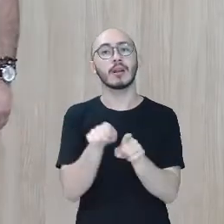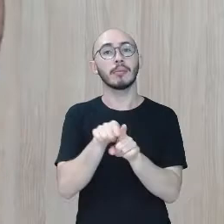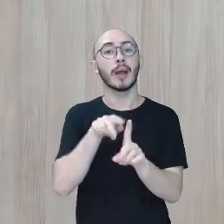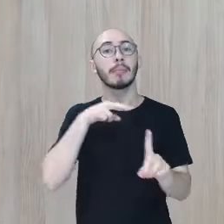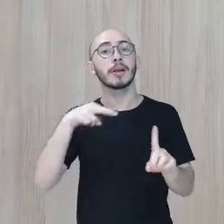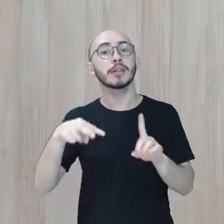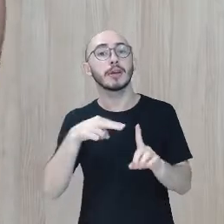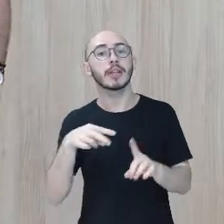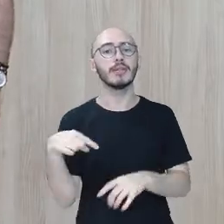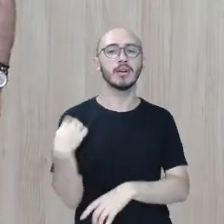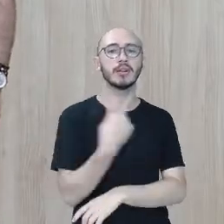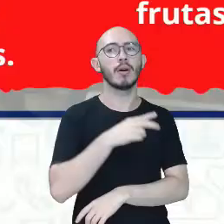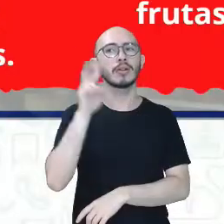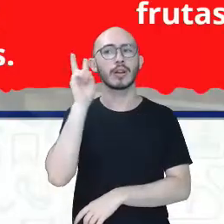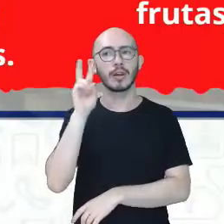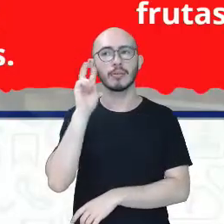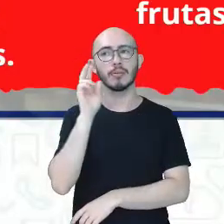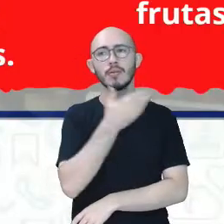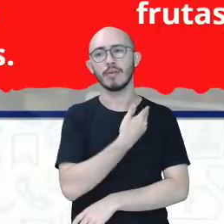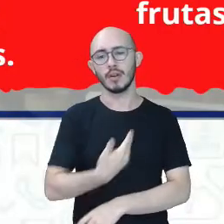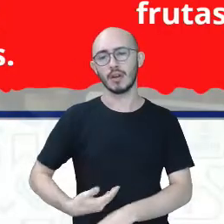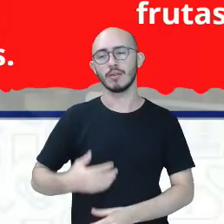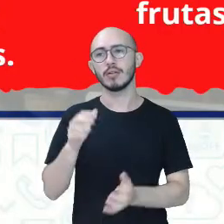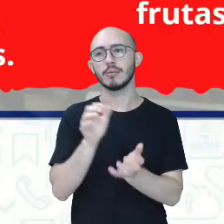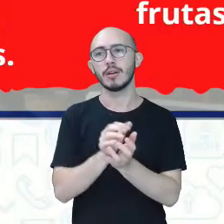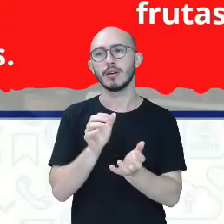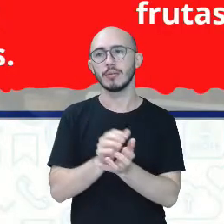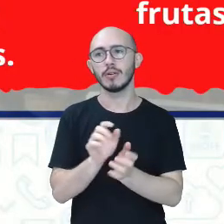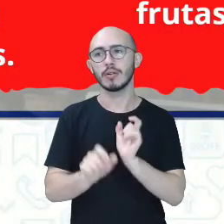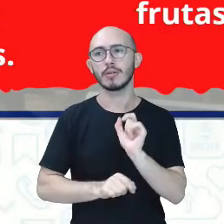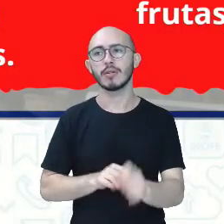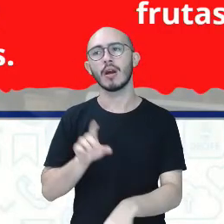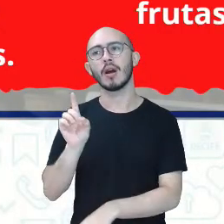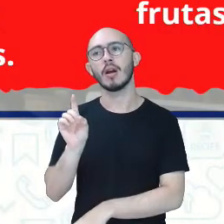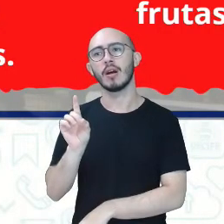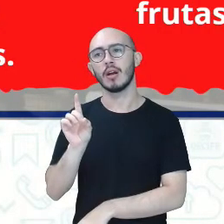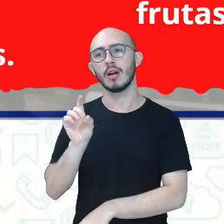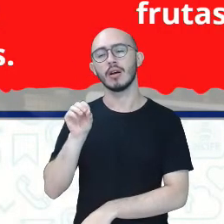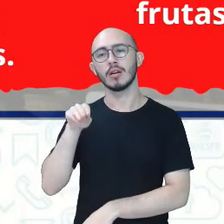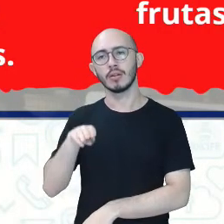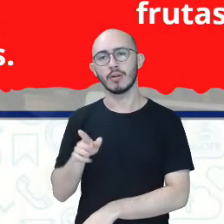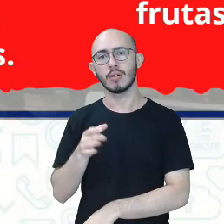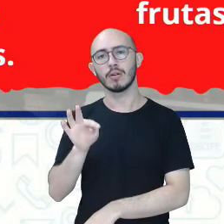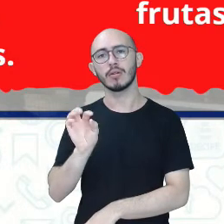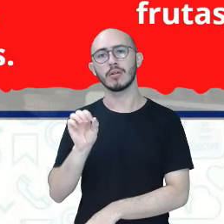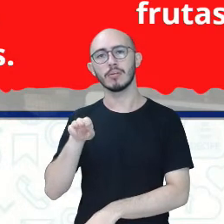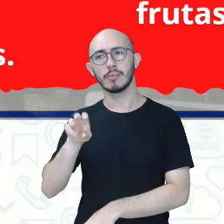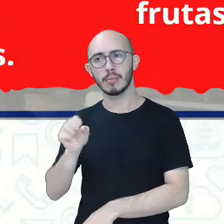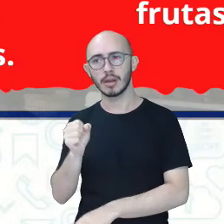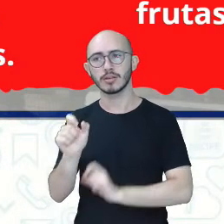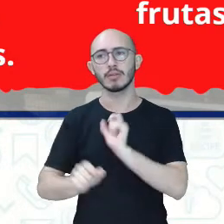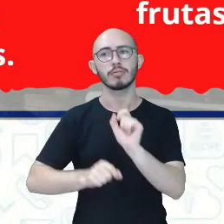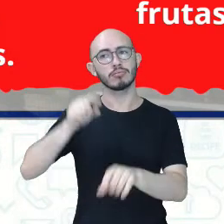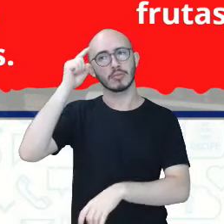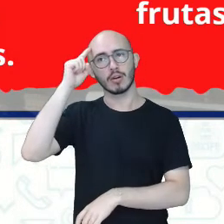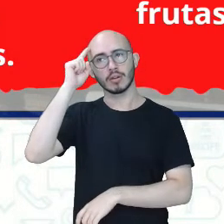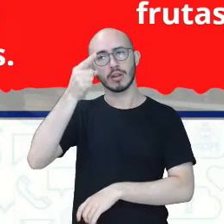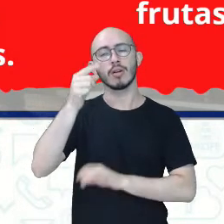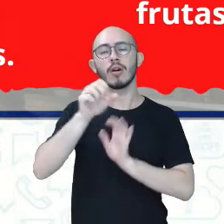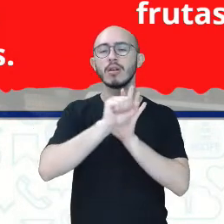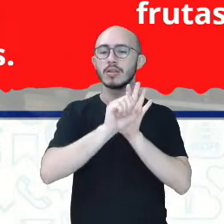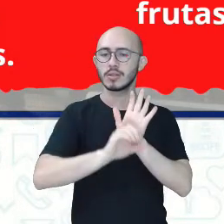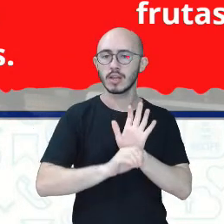perspectiva, lembrar aqui, o governador de Pernambuco, né, o Dom Tomás José de Mello, ordenou aqui, ó, no